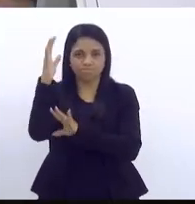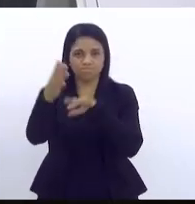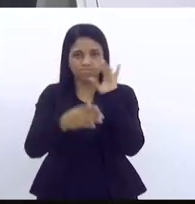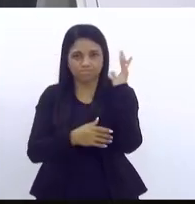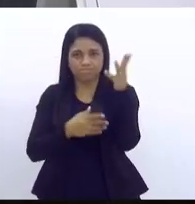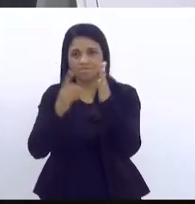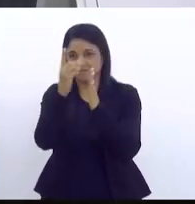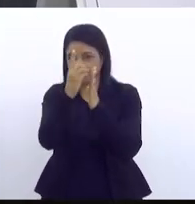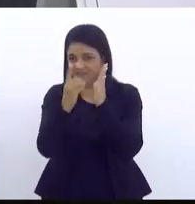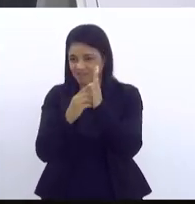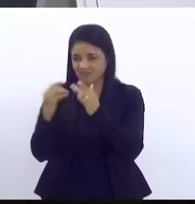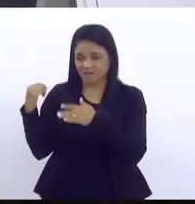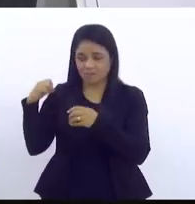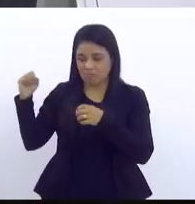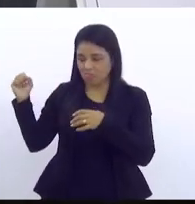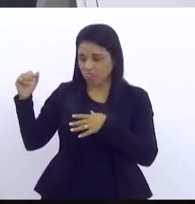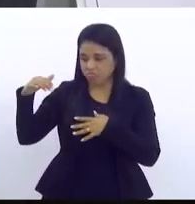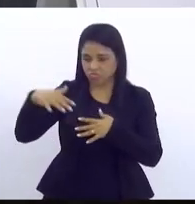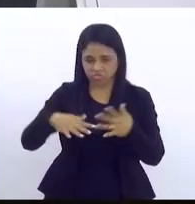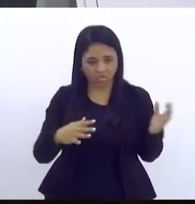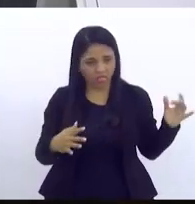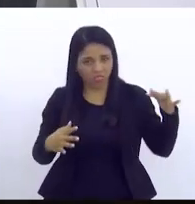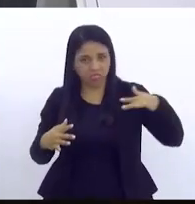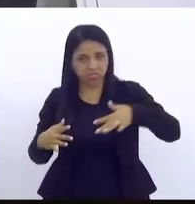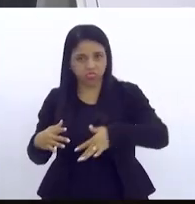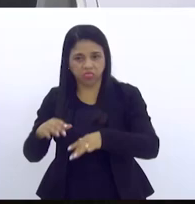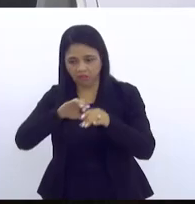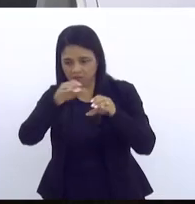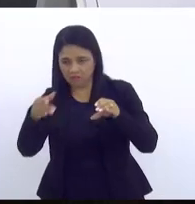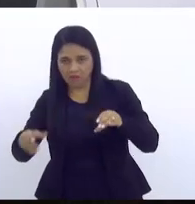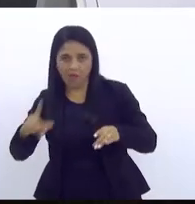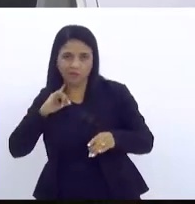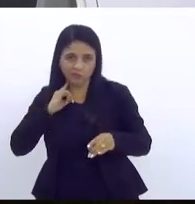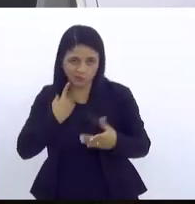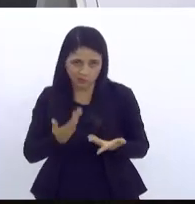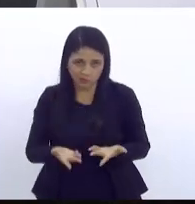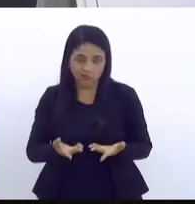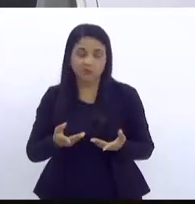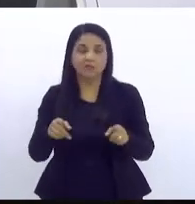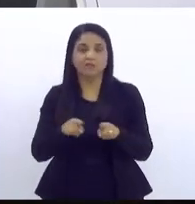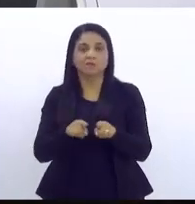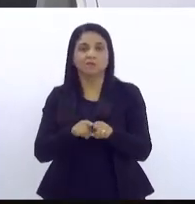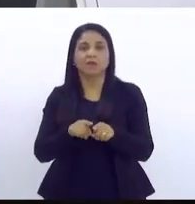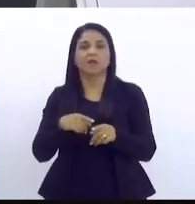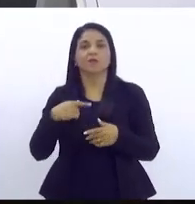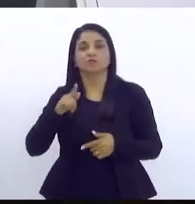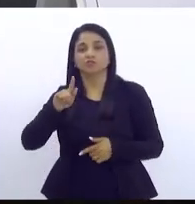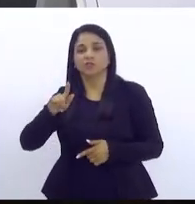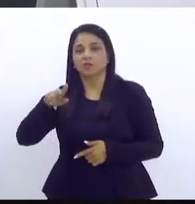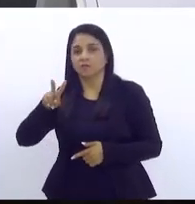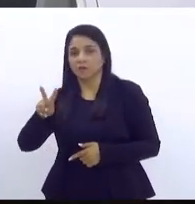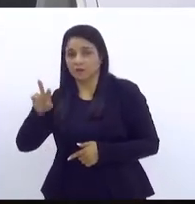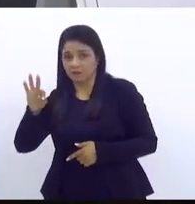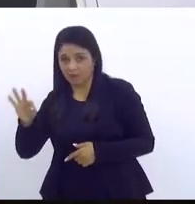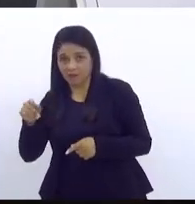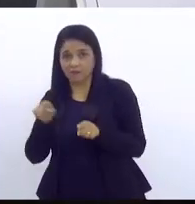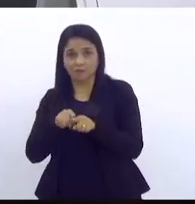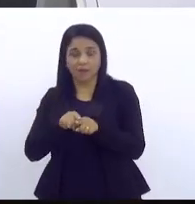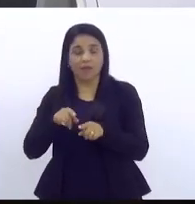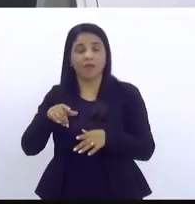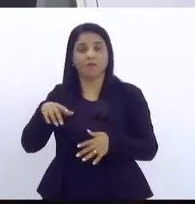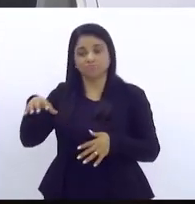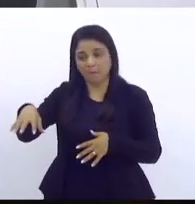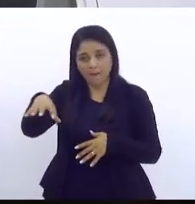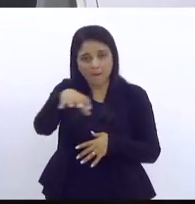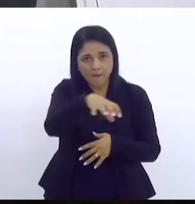causados pelo lançamento inadequado desse lodo Então essa é uma das formas da atuação desse GTT as promotorias locais elas também buscam